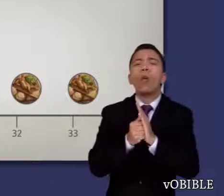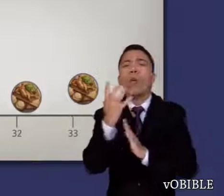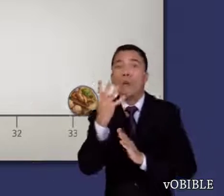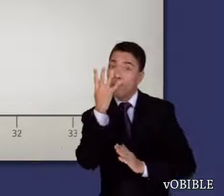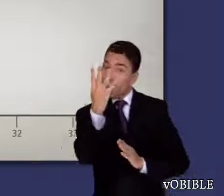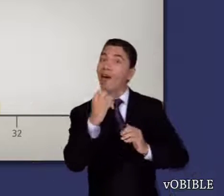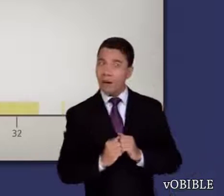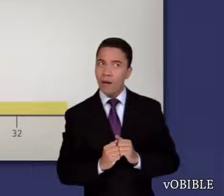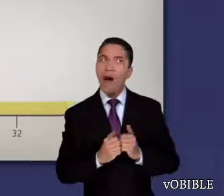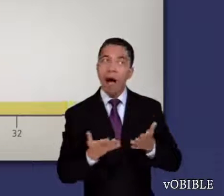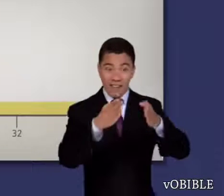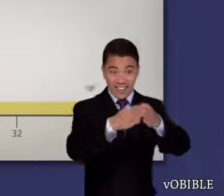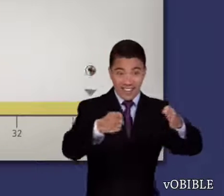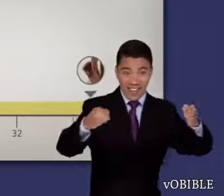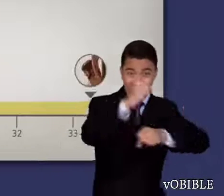ministério.